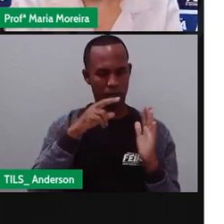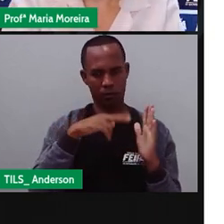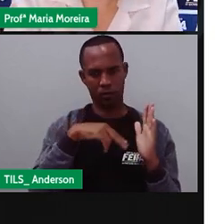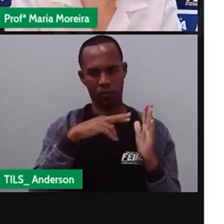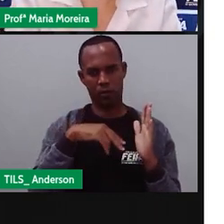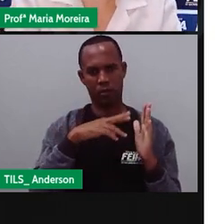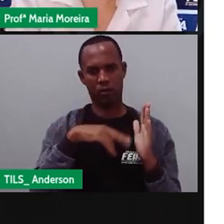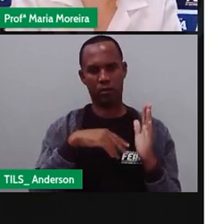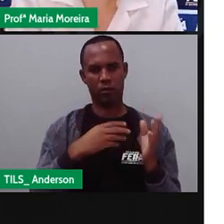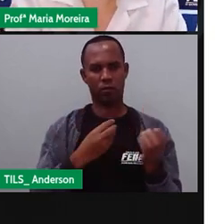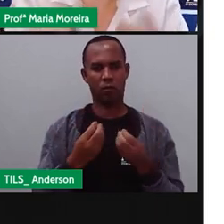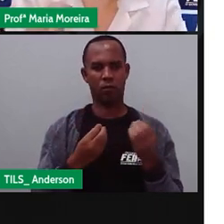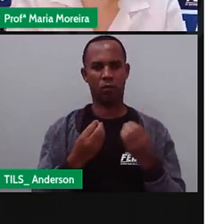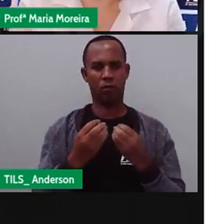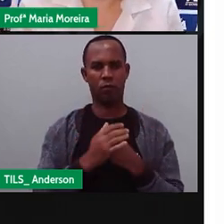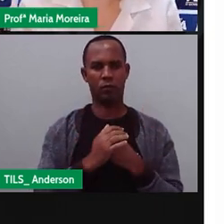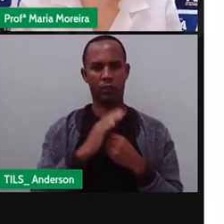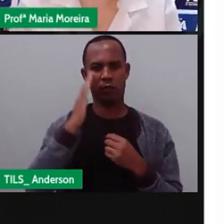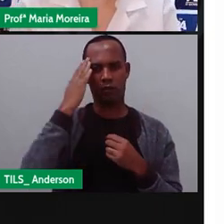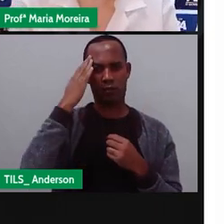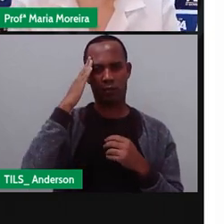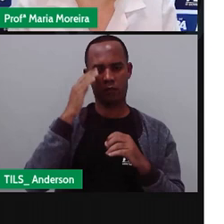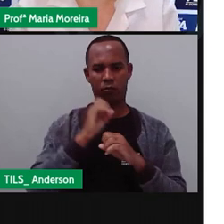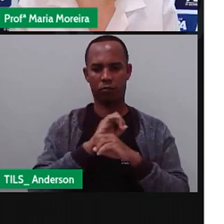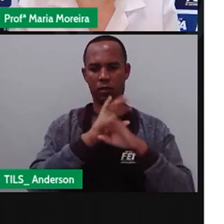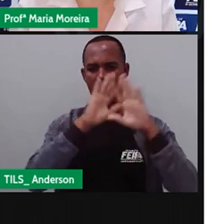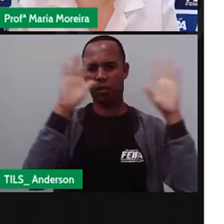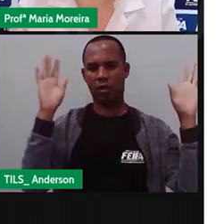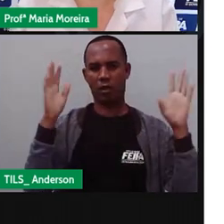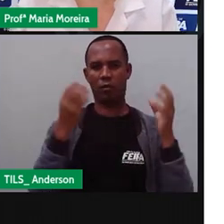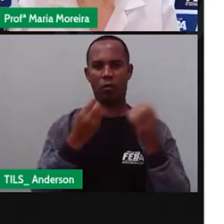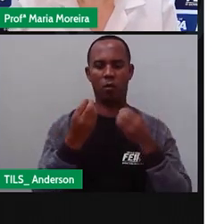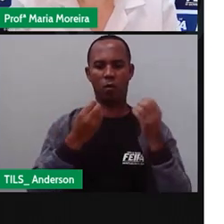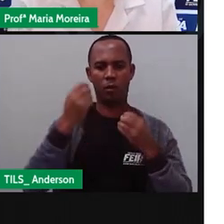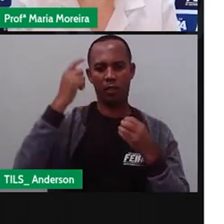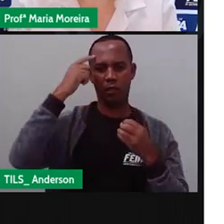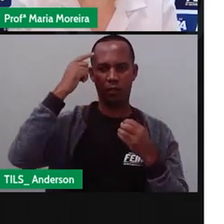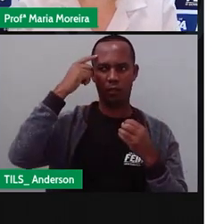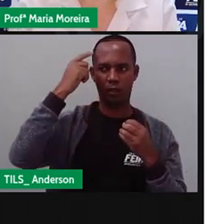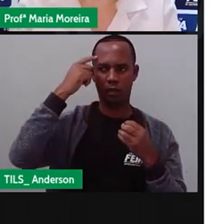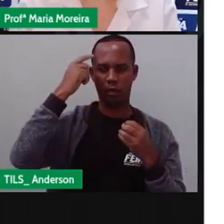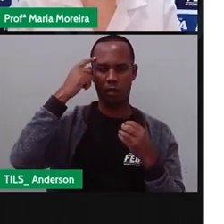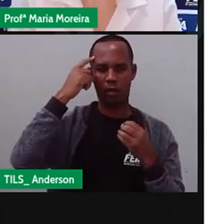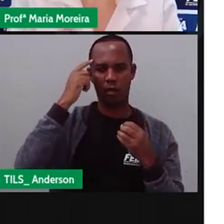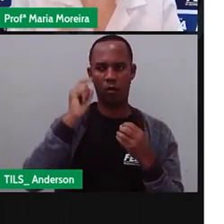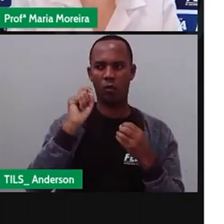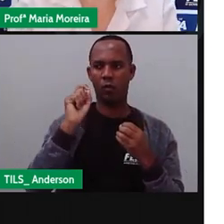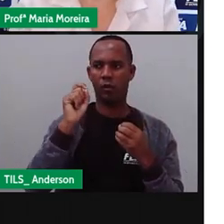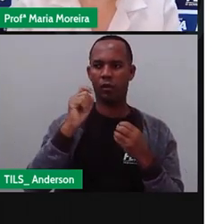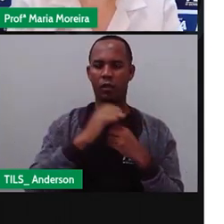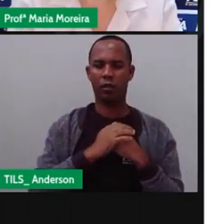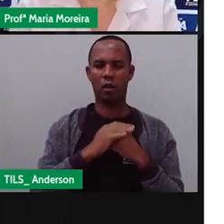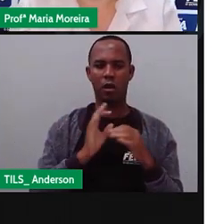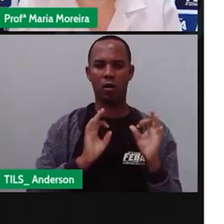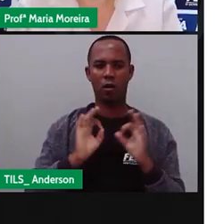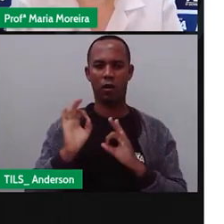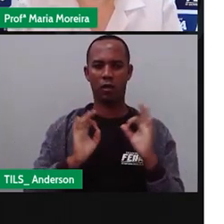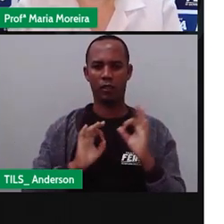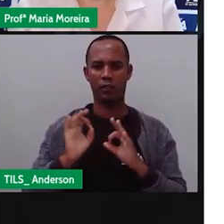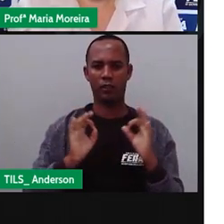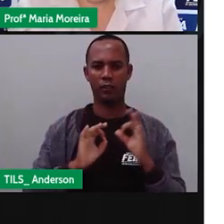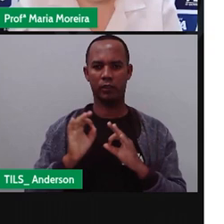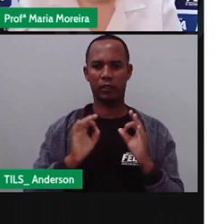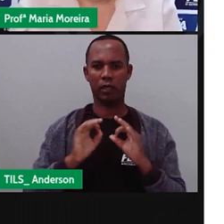lendo compreenda isso, é necessário que as minhas ideias, elas estejam o quê? Organizadas de uma